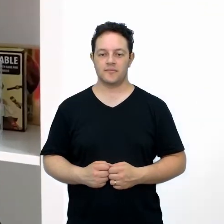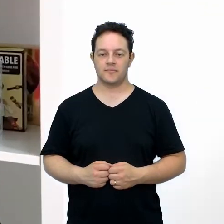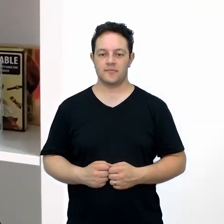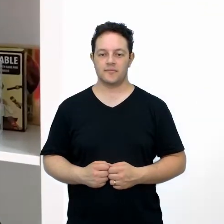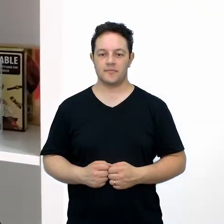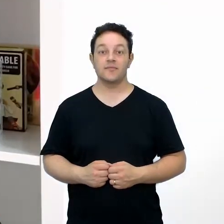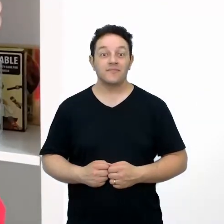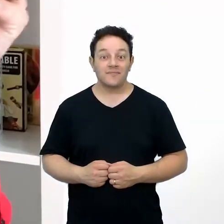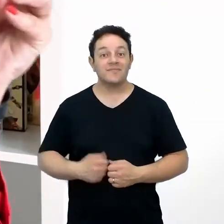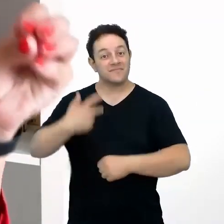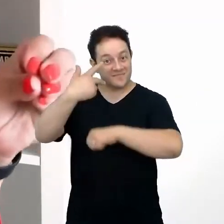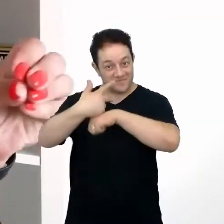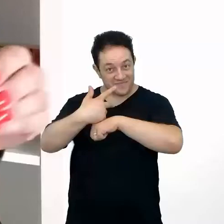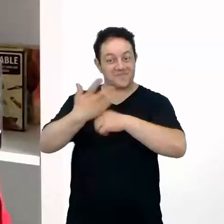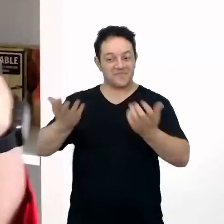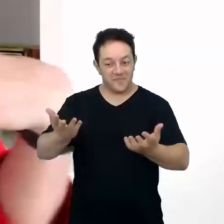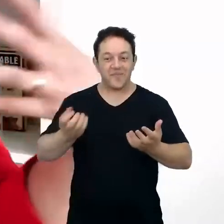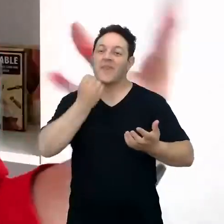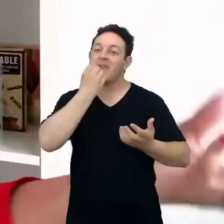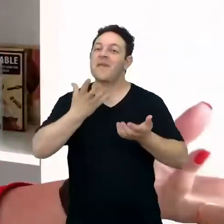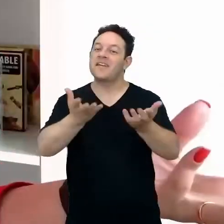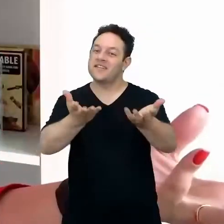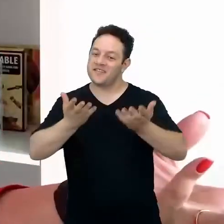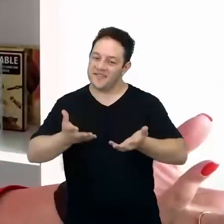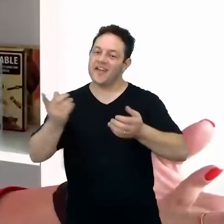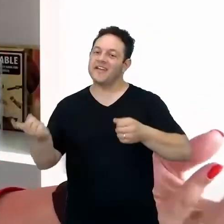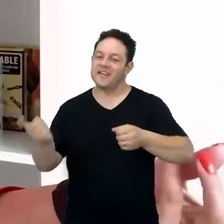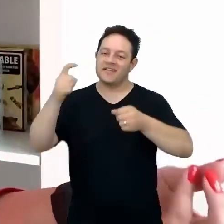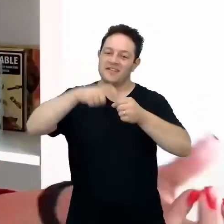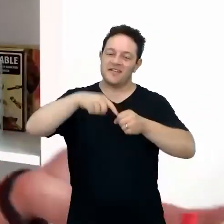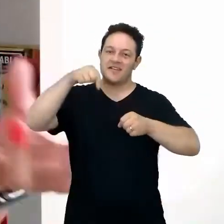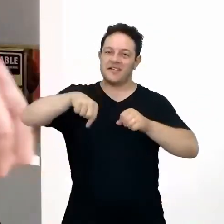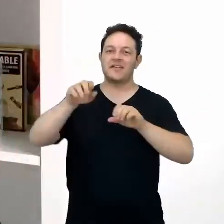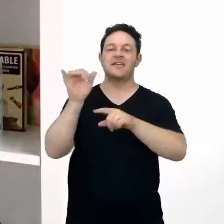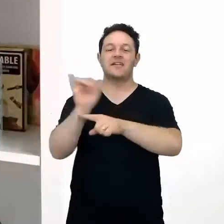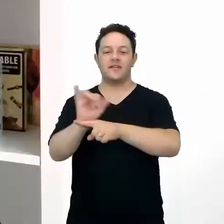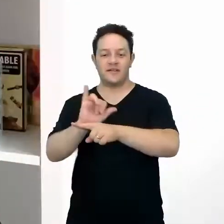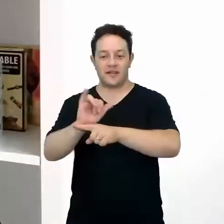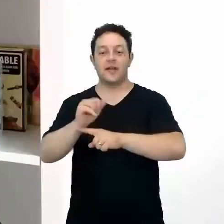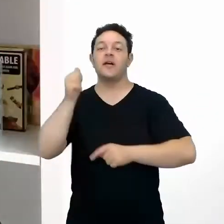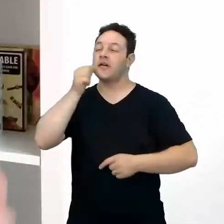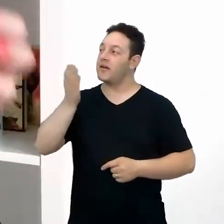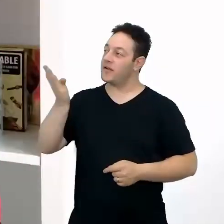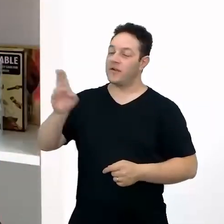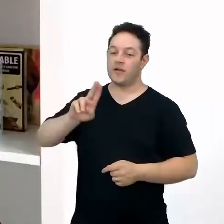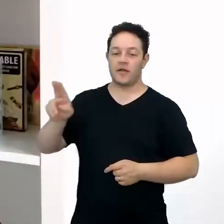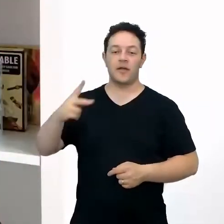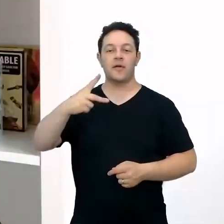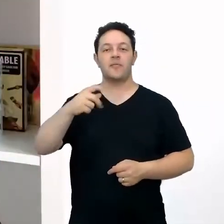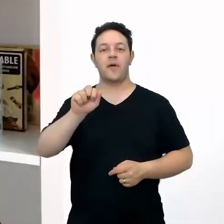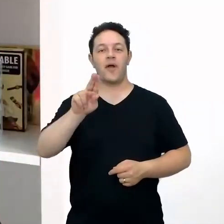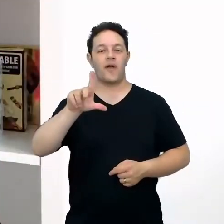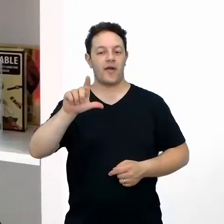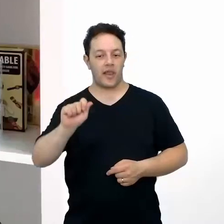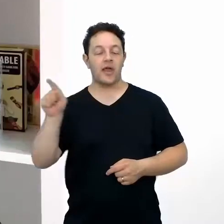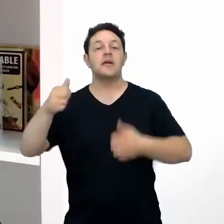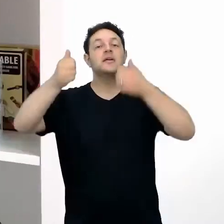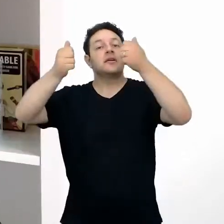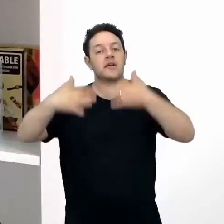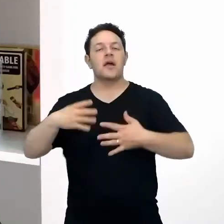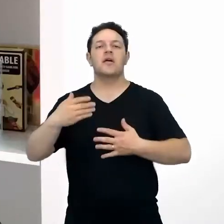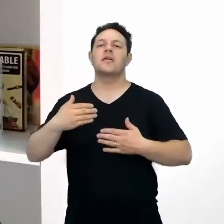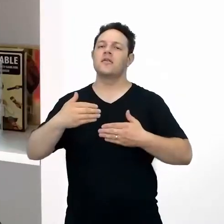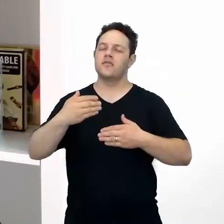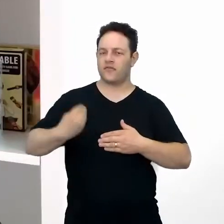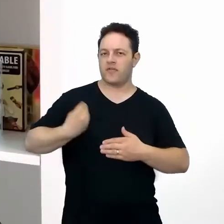Tá gravando. Sejam bem-vindos à retomada no meu canal no YouTube. Eu sou a Paula Boarim e nesse canal eu falo sobre carreira,